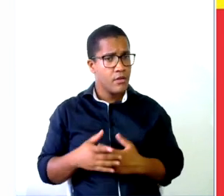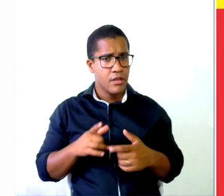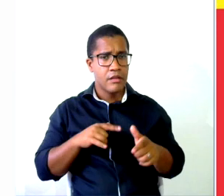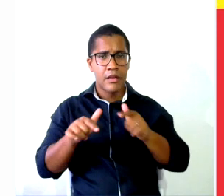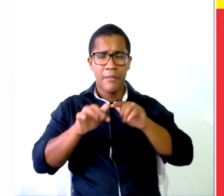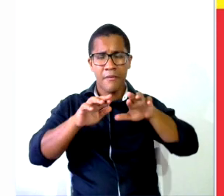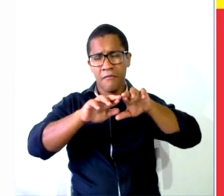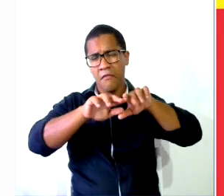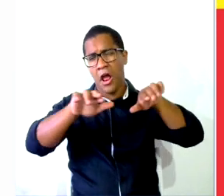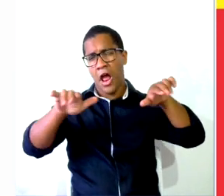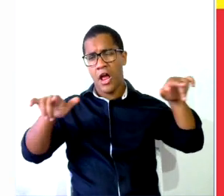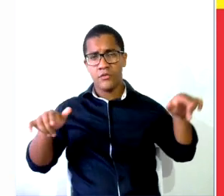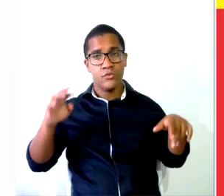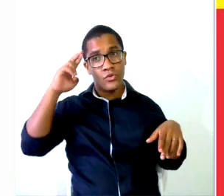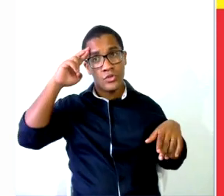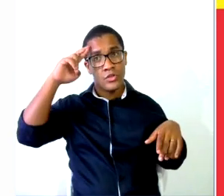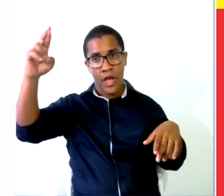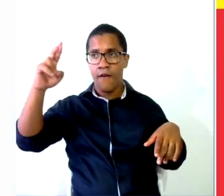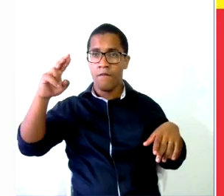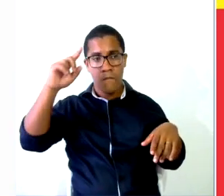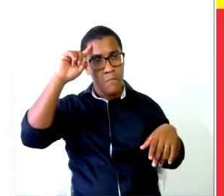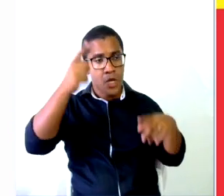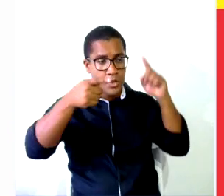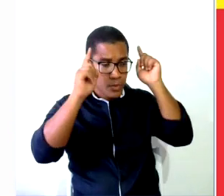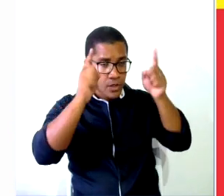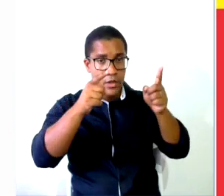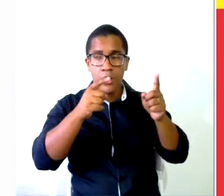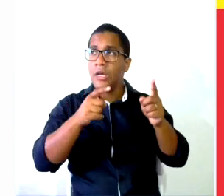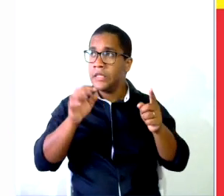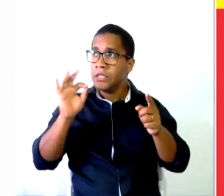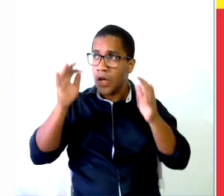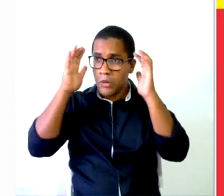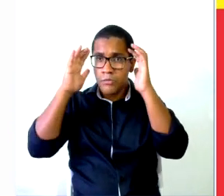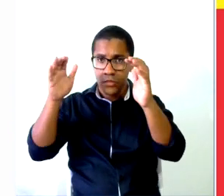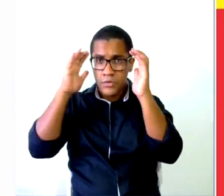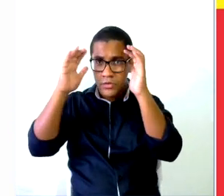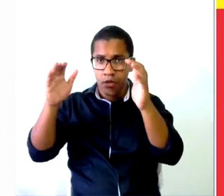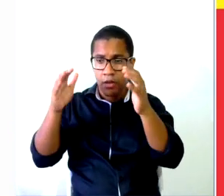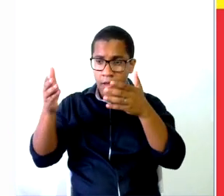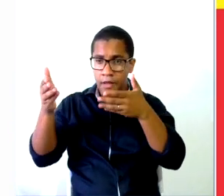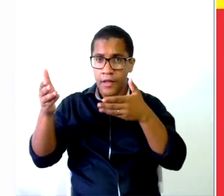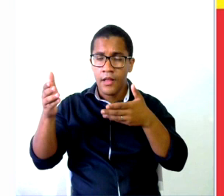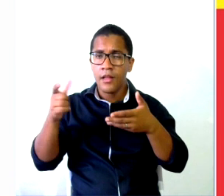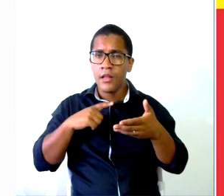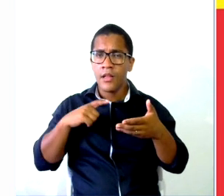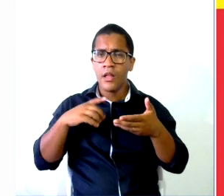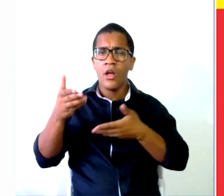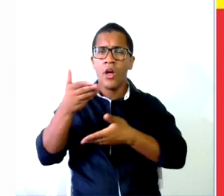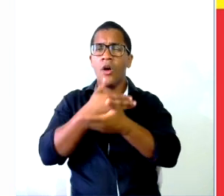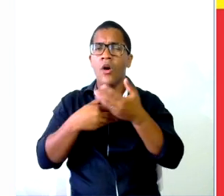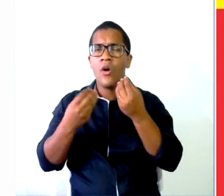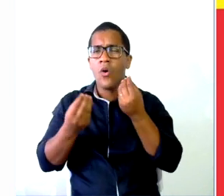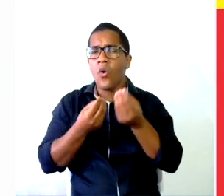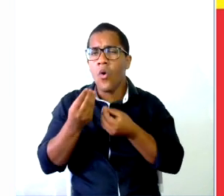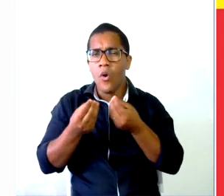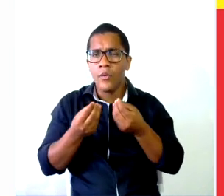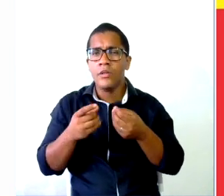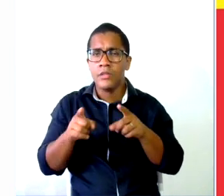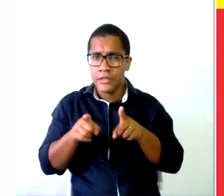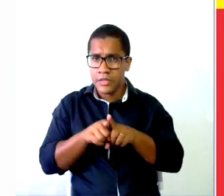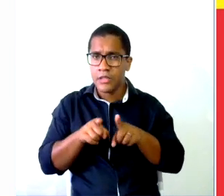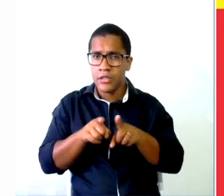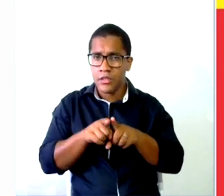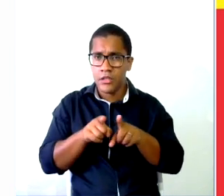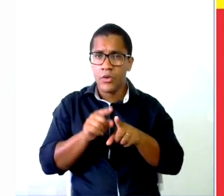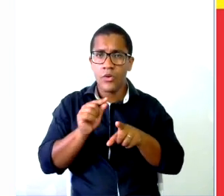realizavam diversas tarefas para seus patrões. A relação entre patrão e escravo lá em Roma era também